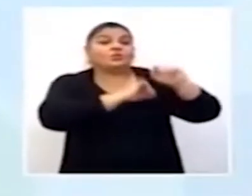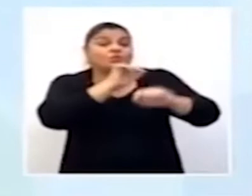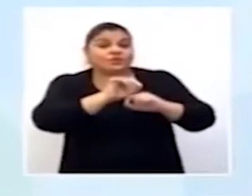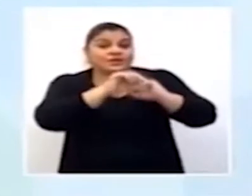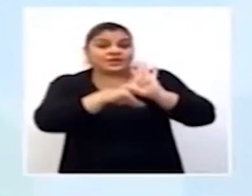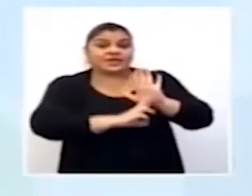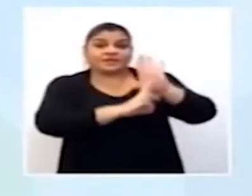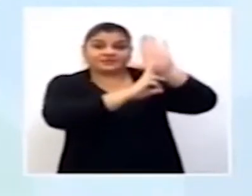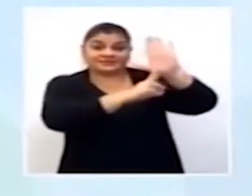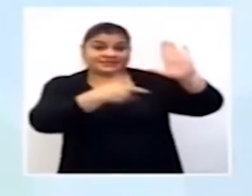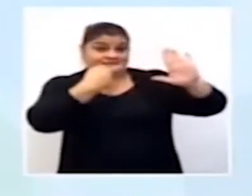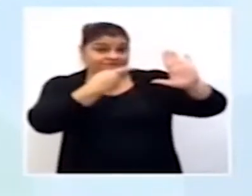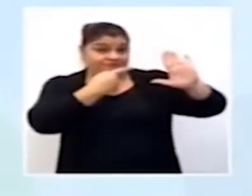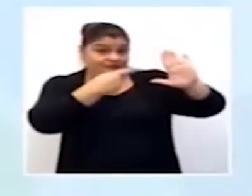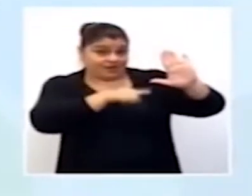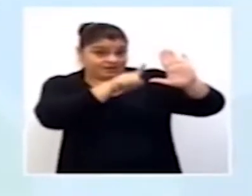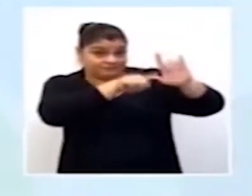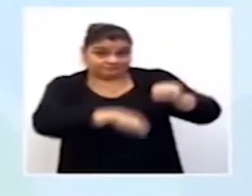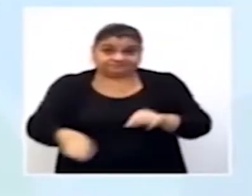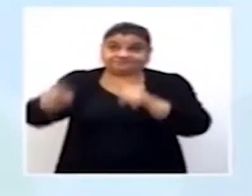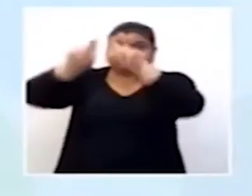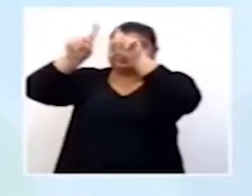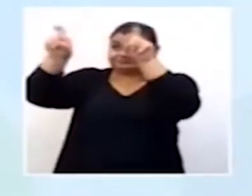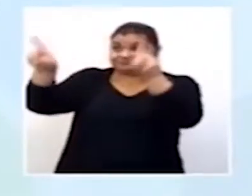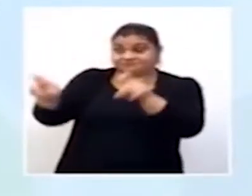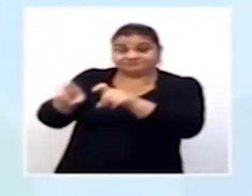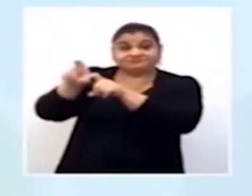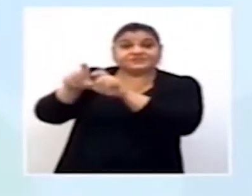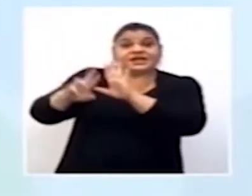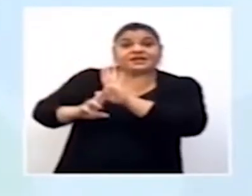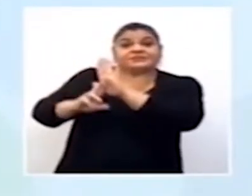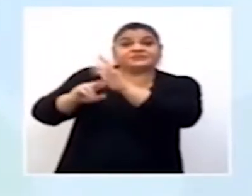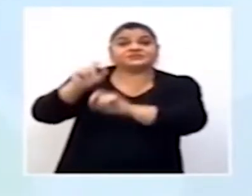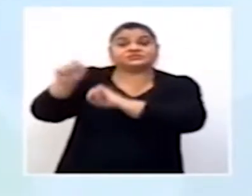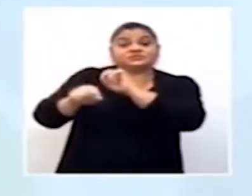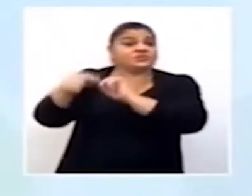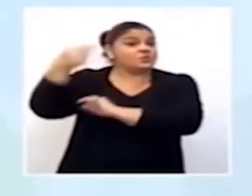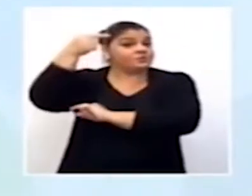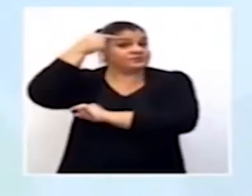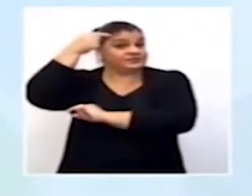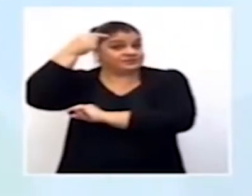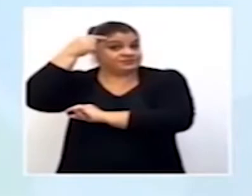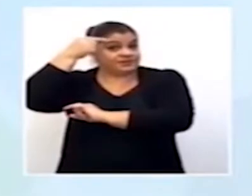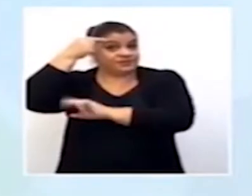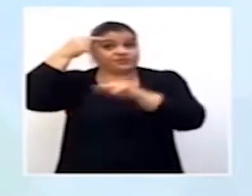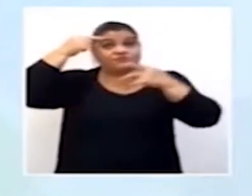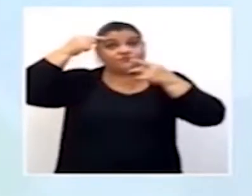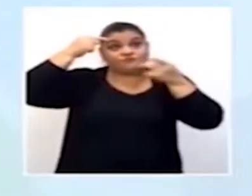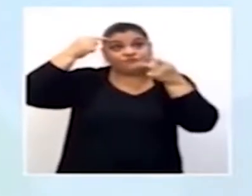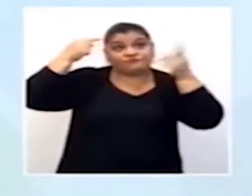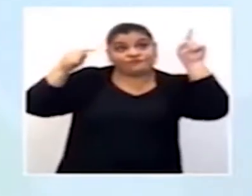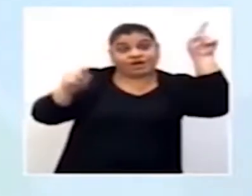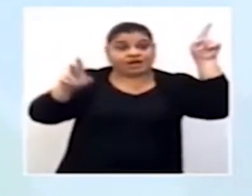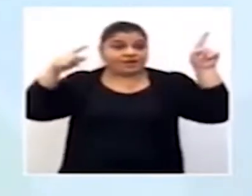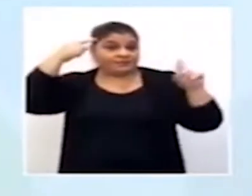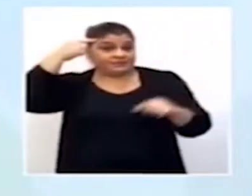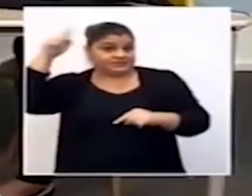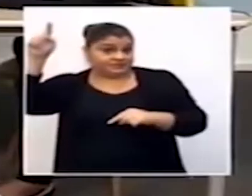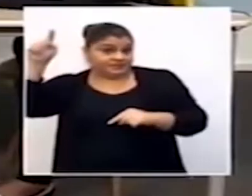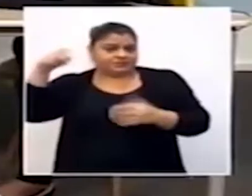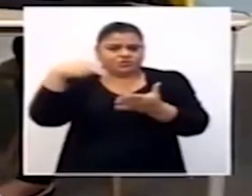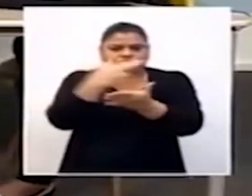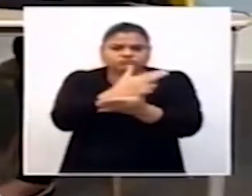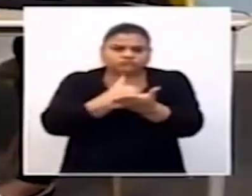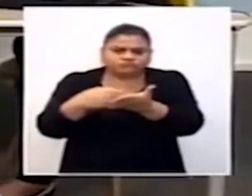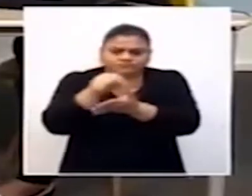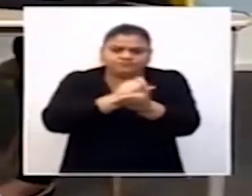o balão que representa a sala e o segundo balão para representar o pensamento certo eu aconteceu em fazer uma história em quadrinhos